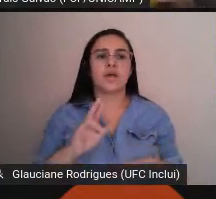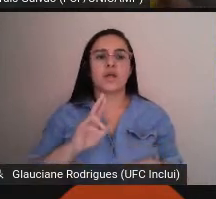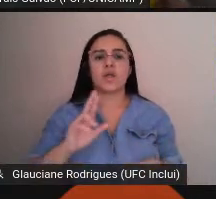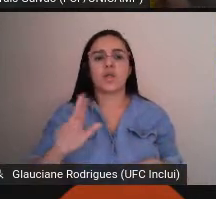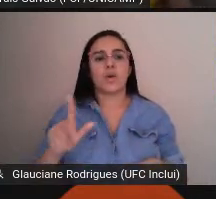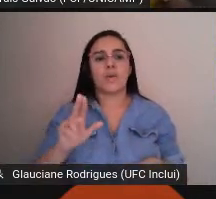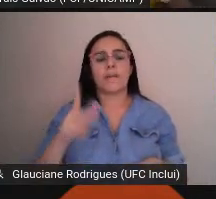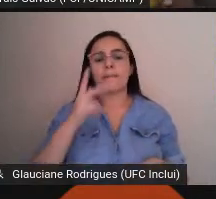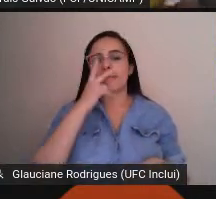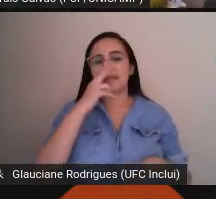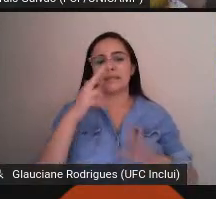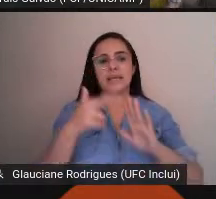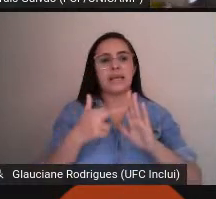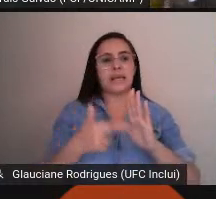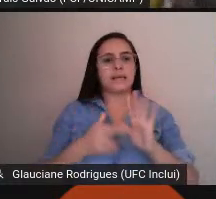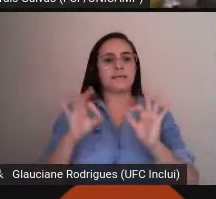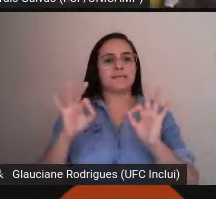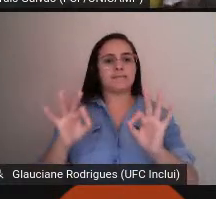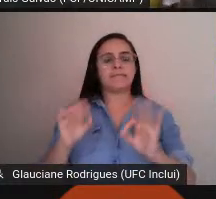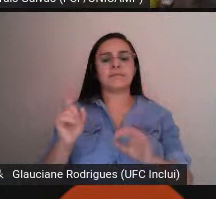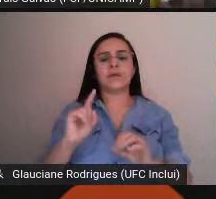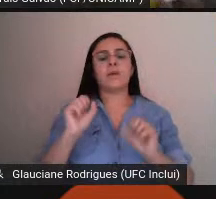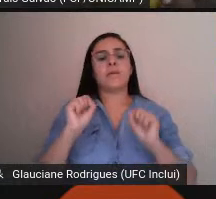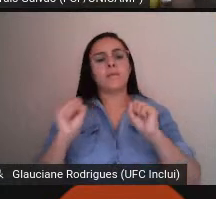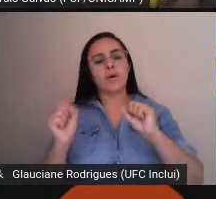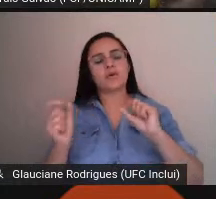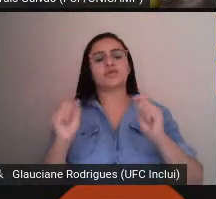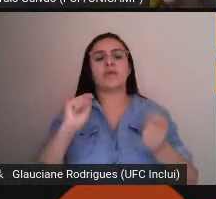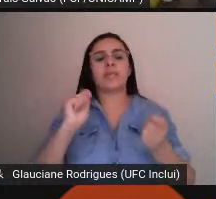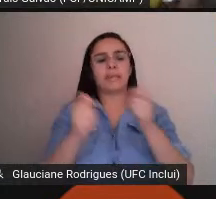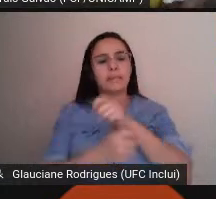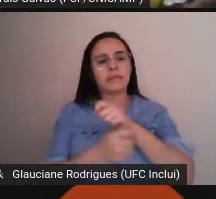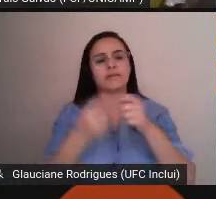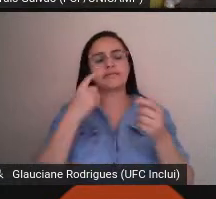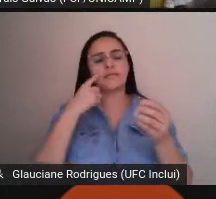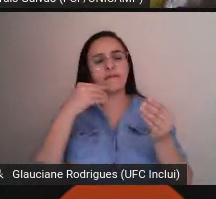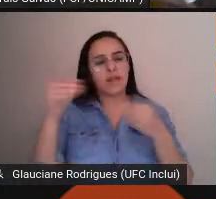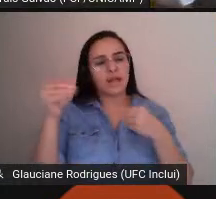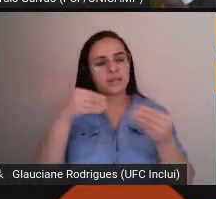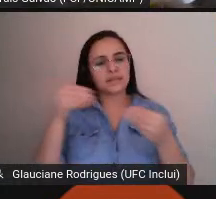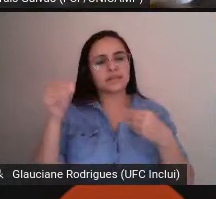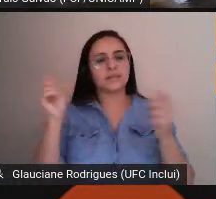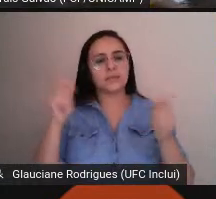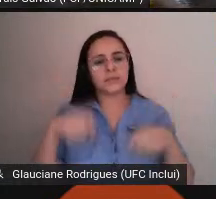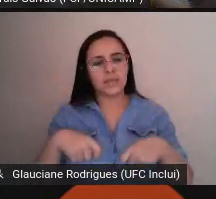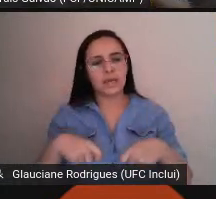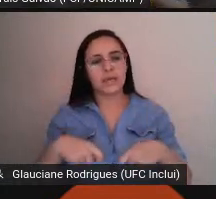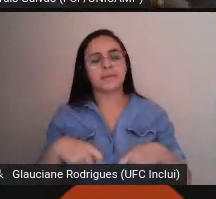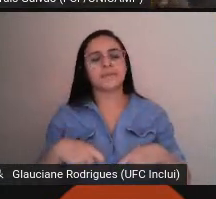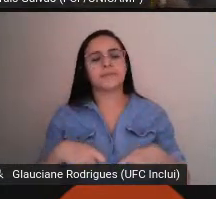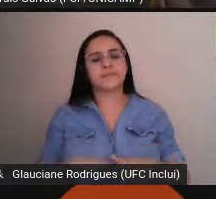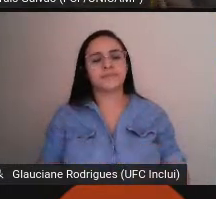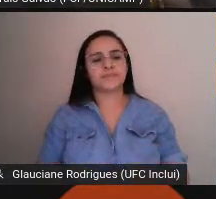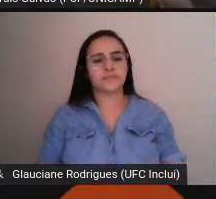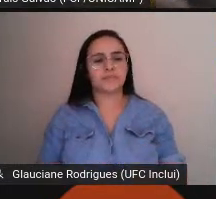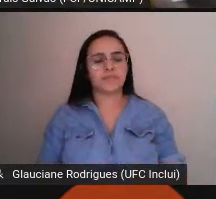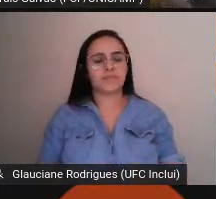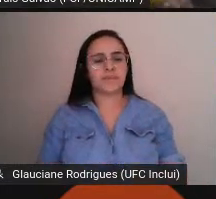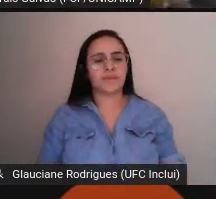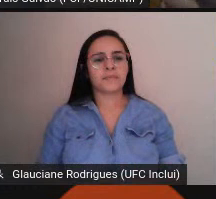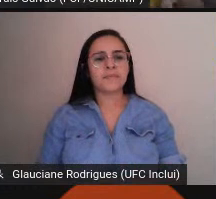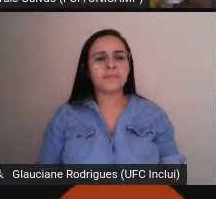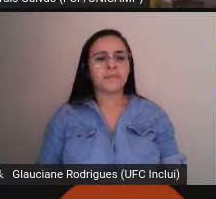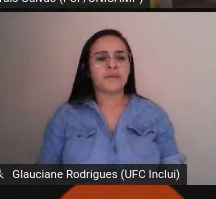não posso ter essa pré-concepção, apesar de a gente ver muito replicada, de